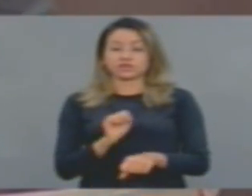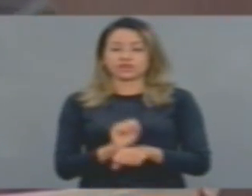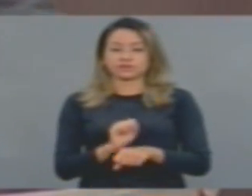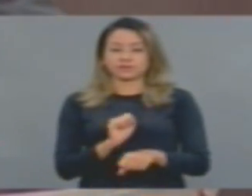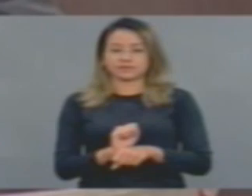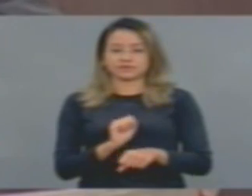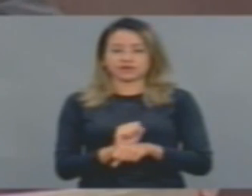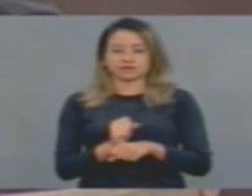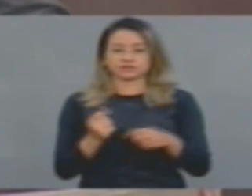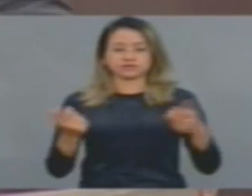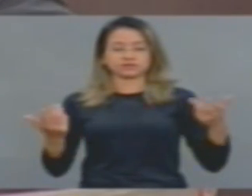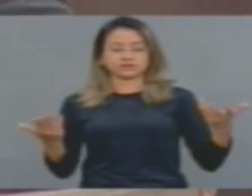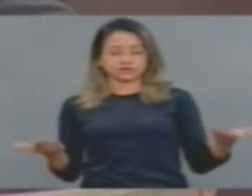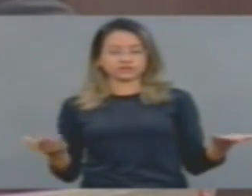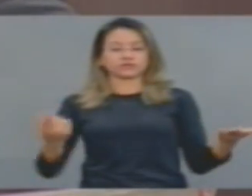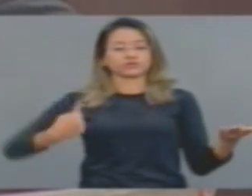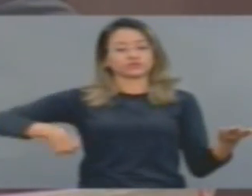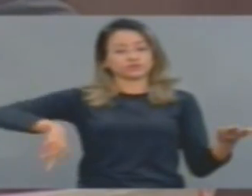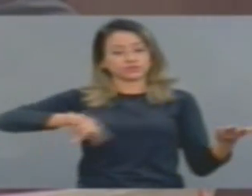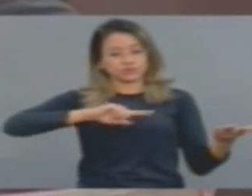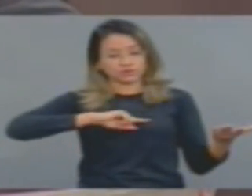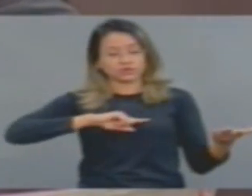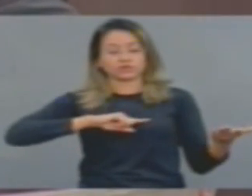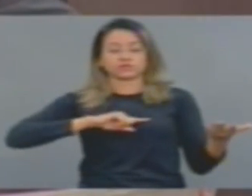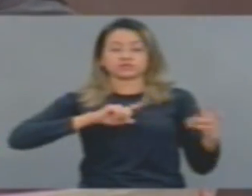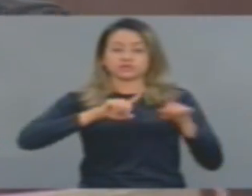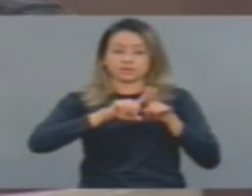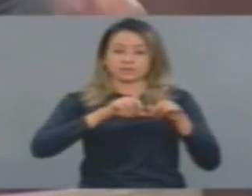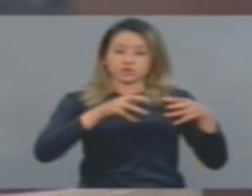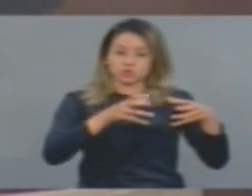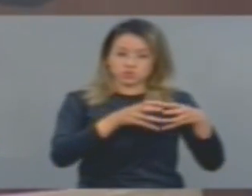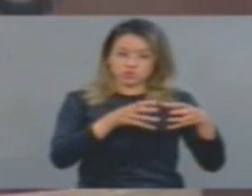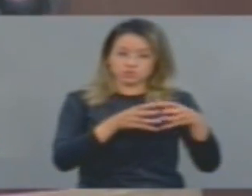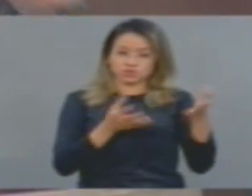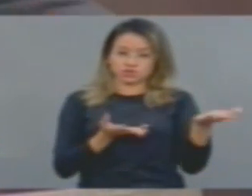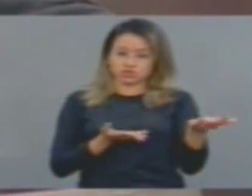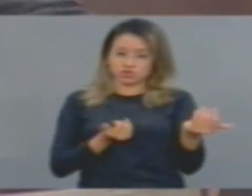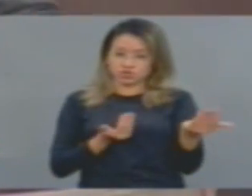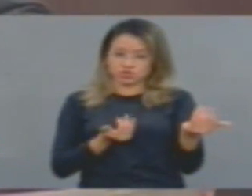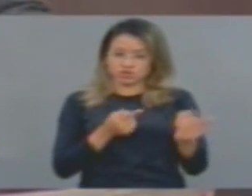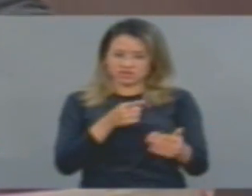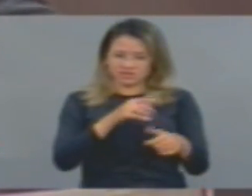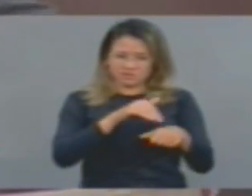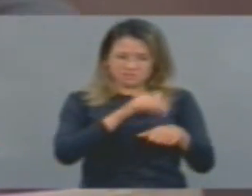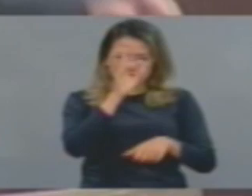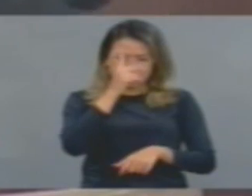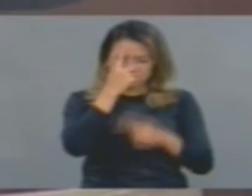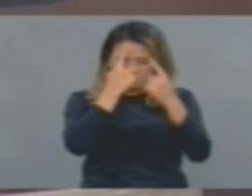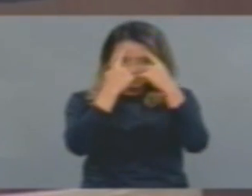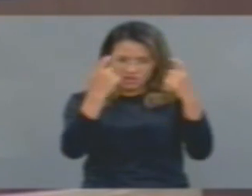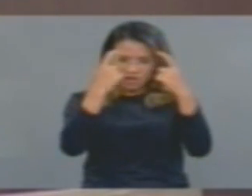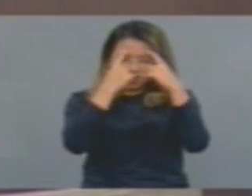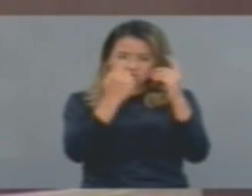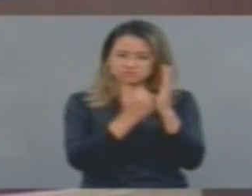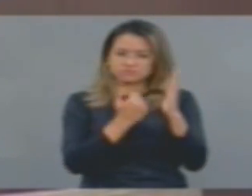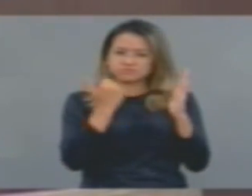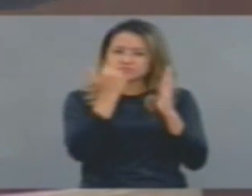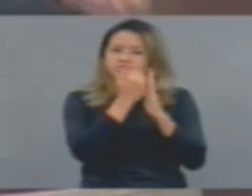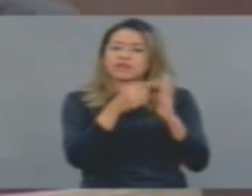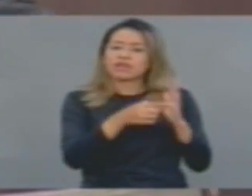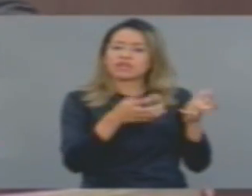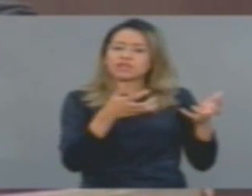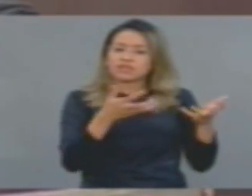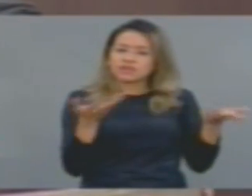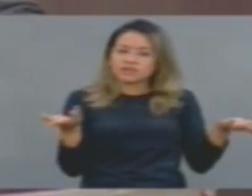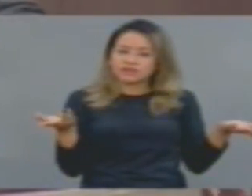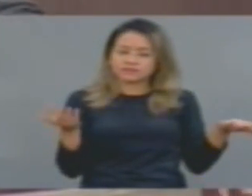uma medida que piore o adolescente? Nós queremos uma medida que o torne mais violento? Nós queremos uma medida que faça com que ele